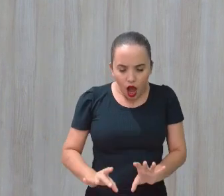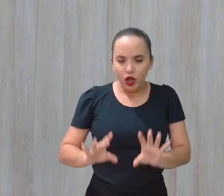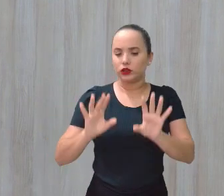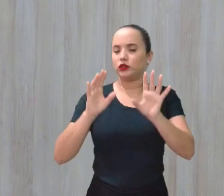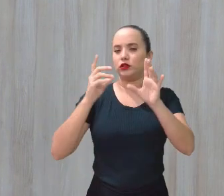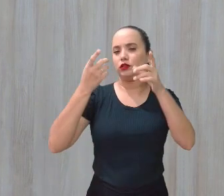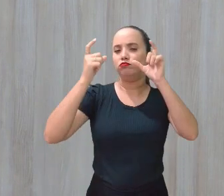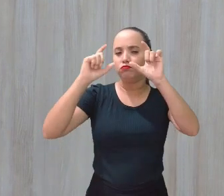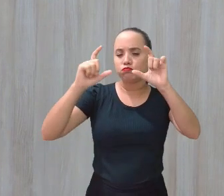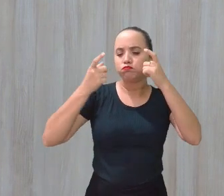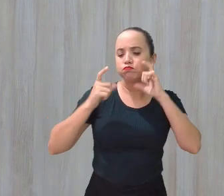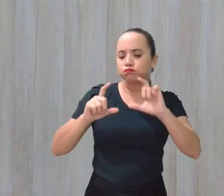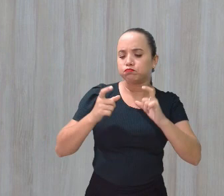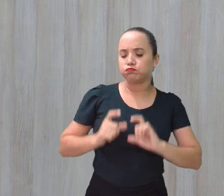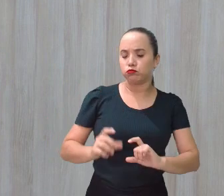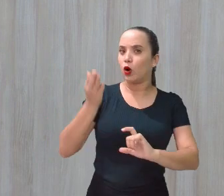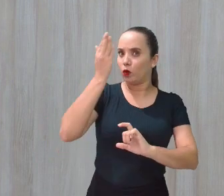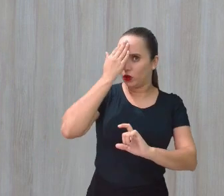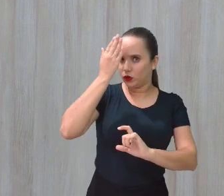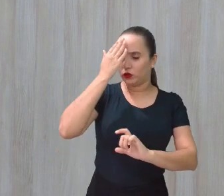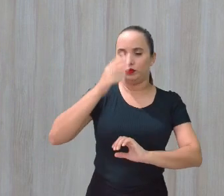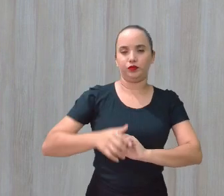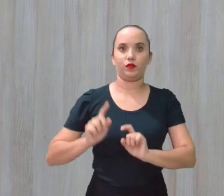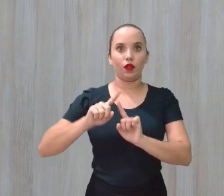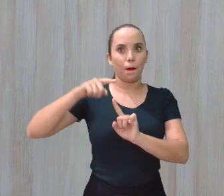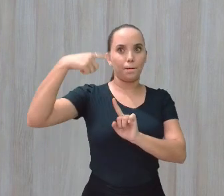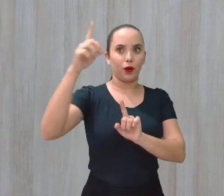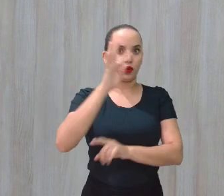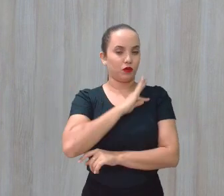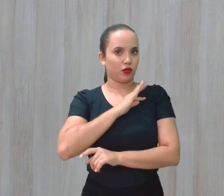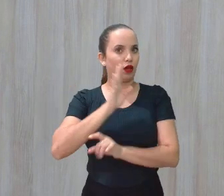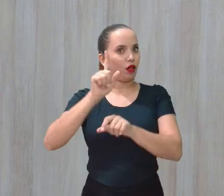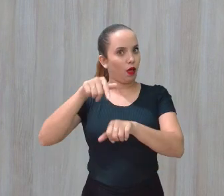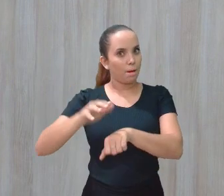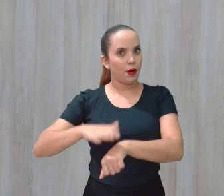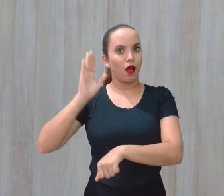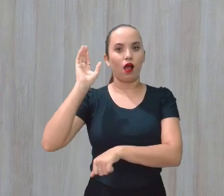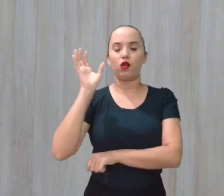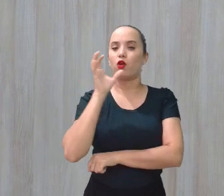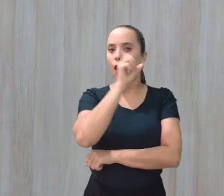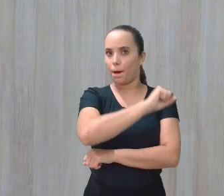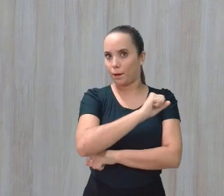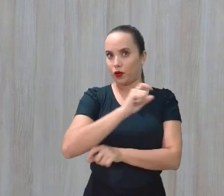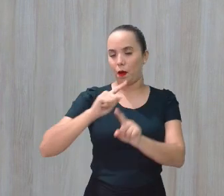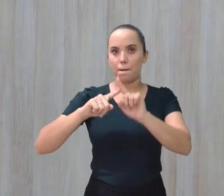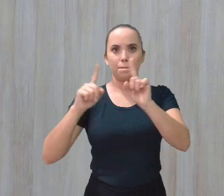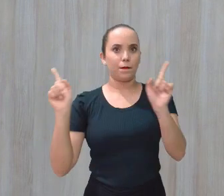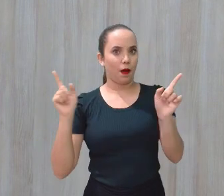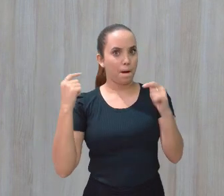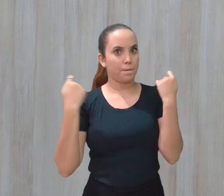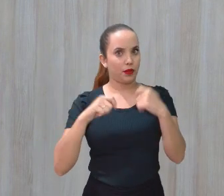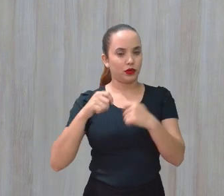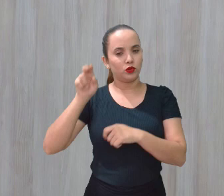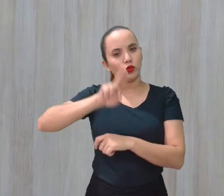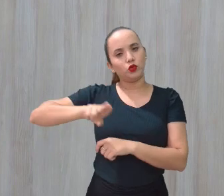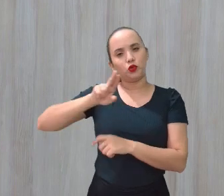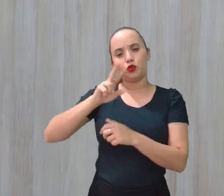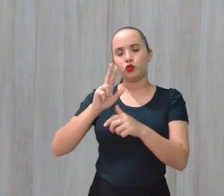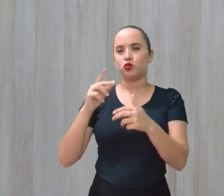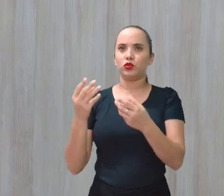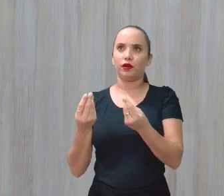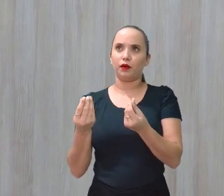ver na aula seguinte, a gente vai ver que ela é muito rápida, só que ela precisa que você utilize vamos dizer assim,